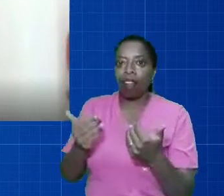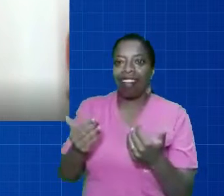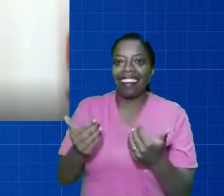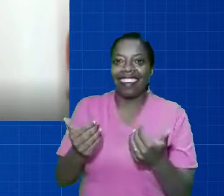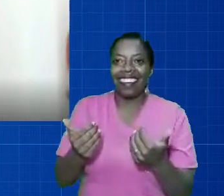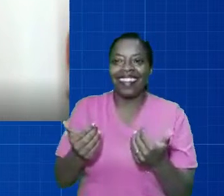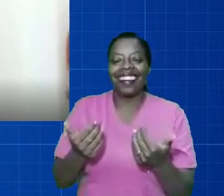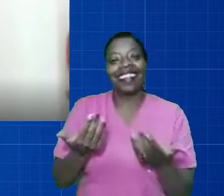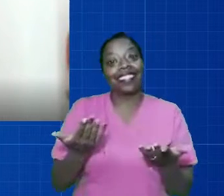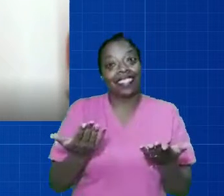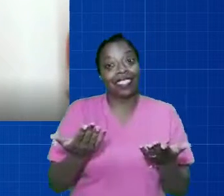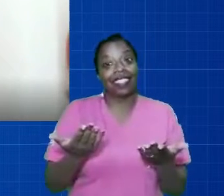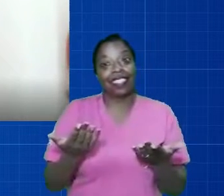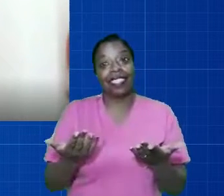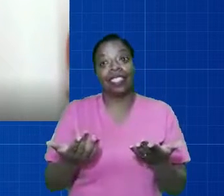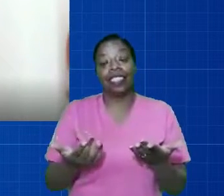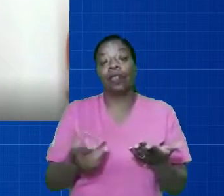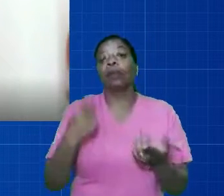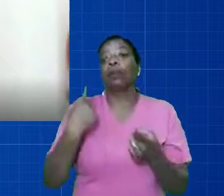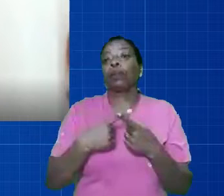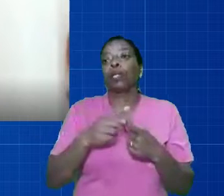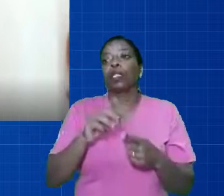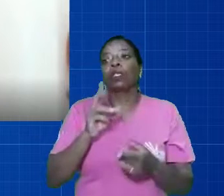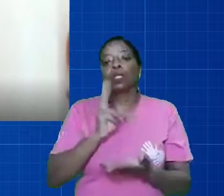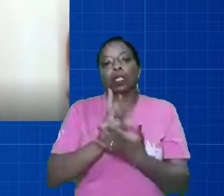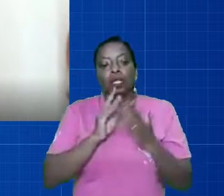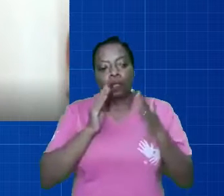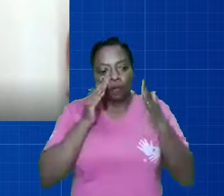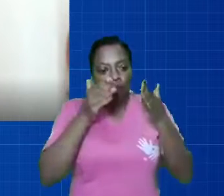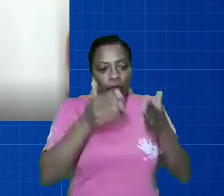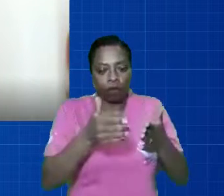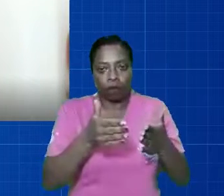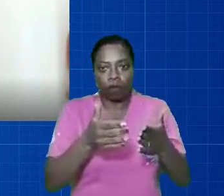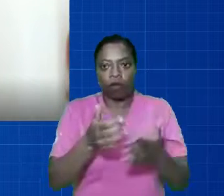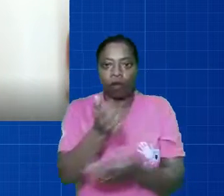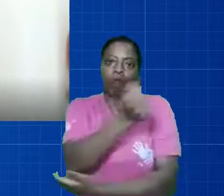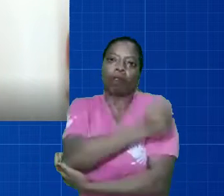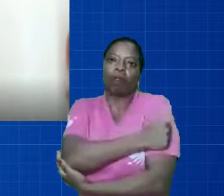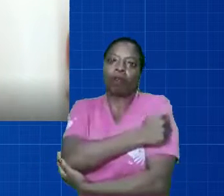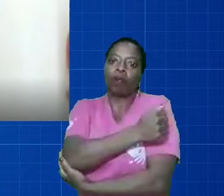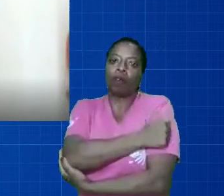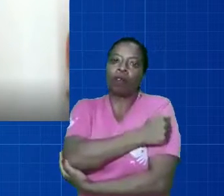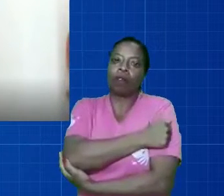1, né, e Fundamental 2. A divisão era mais ou menos